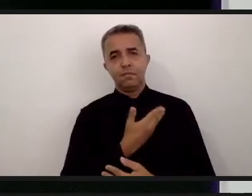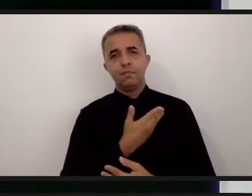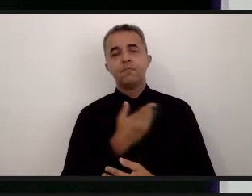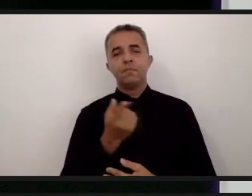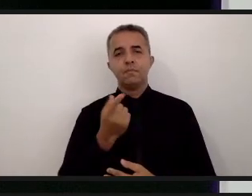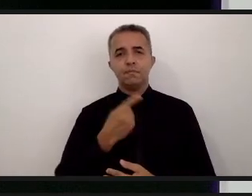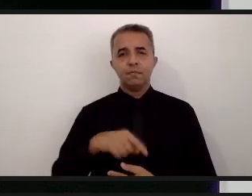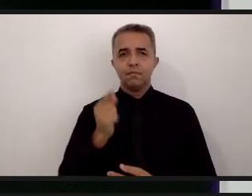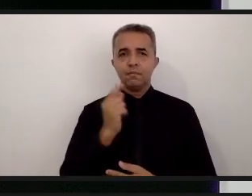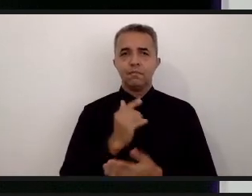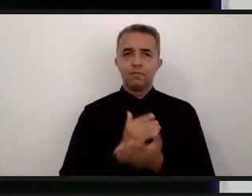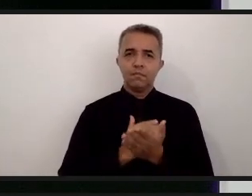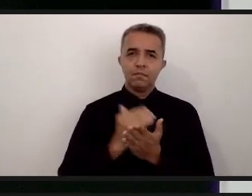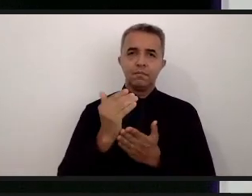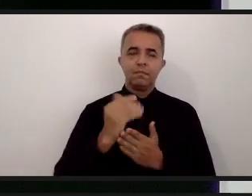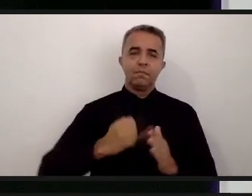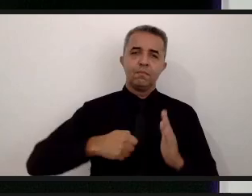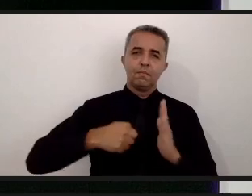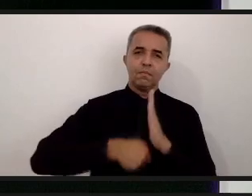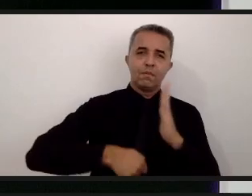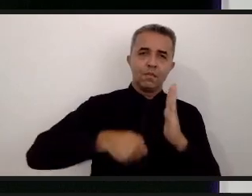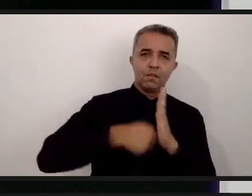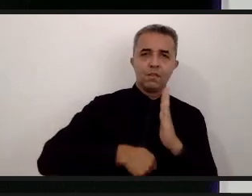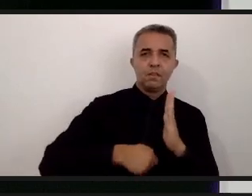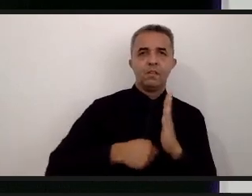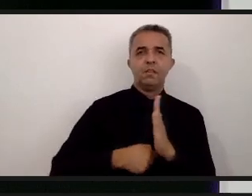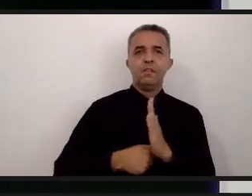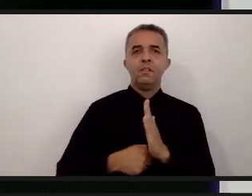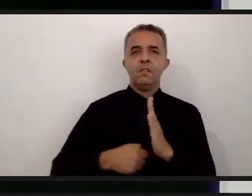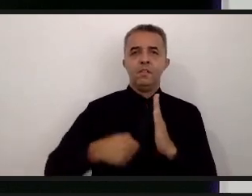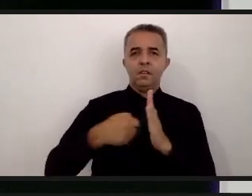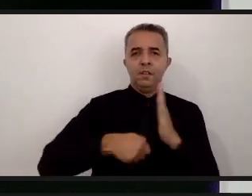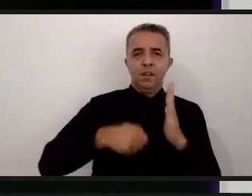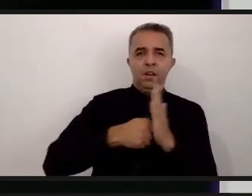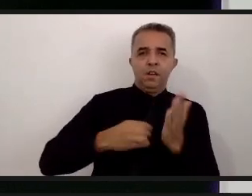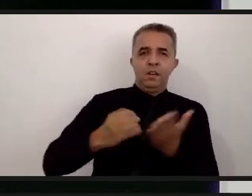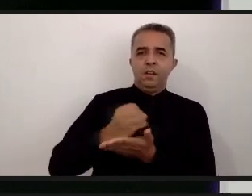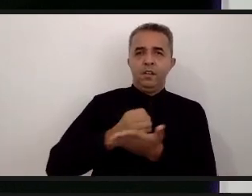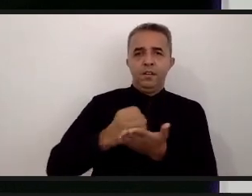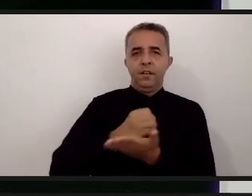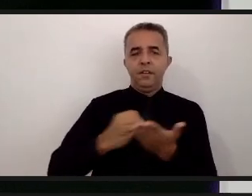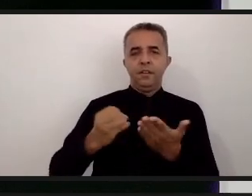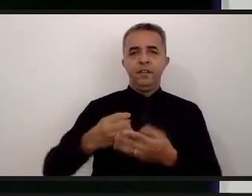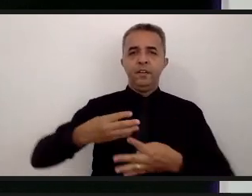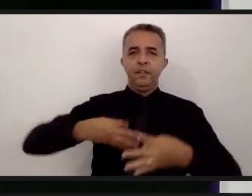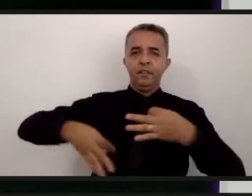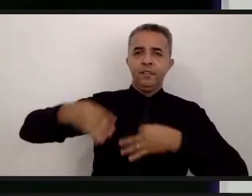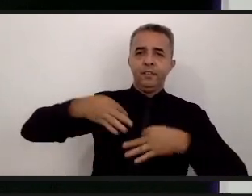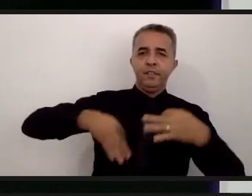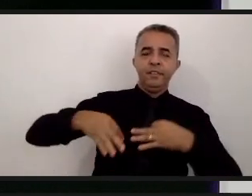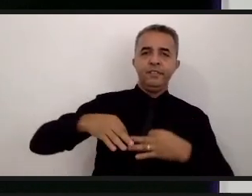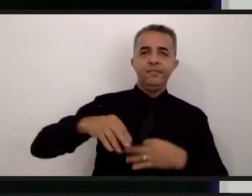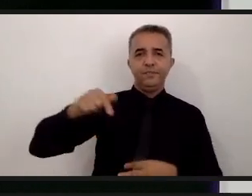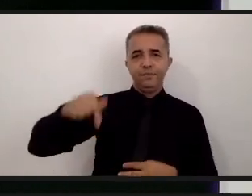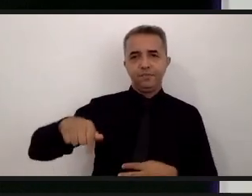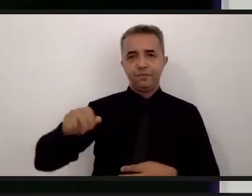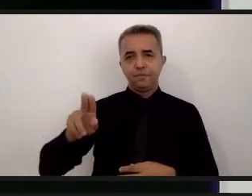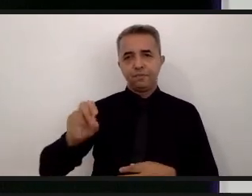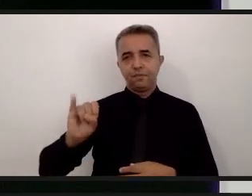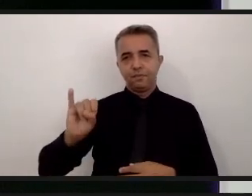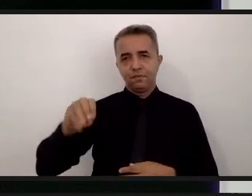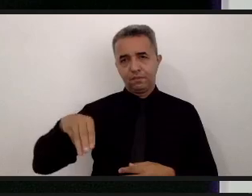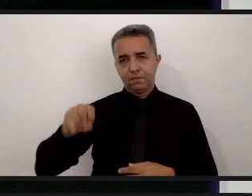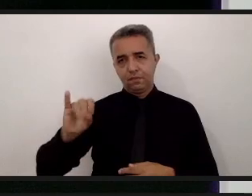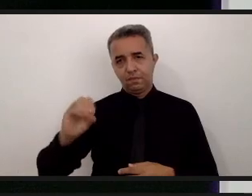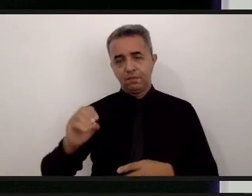começa uma batalha. Uma batalha de remédios, uma batalha de químio, de rádio, aonde a sua aparência